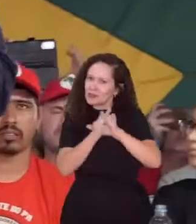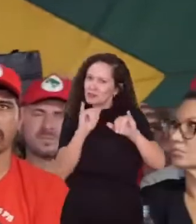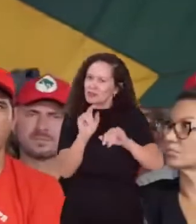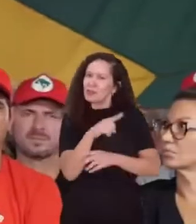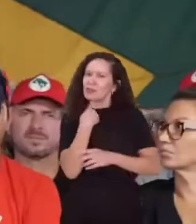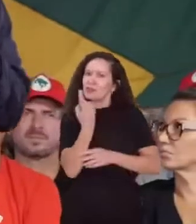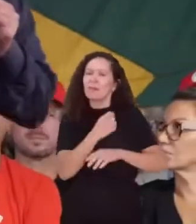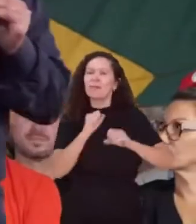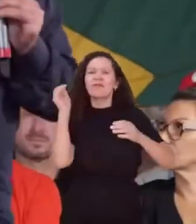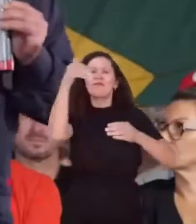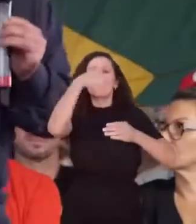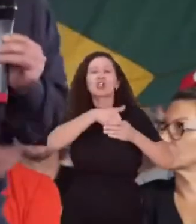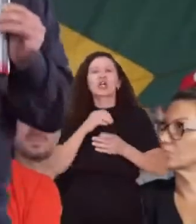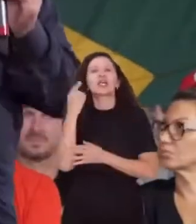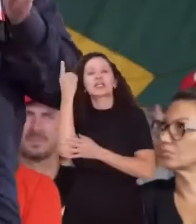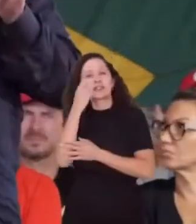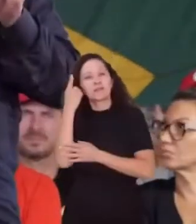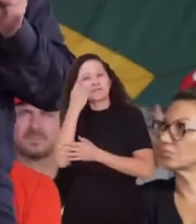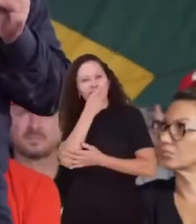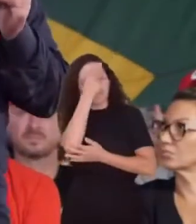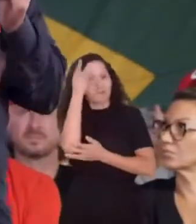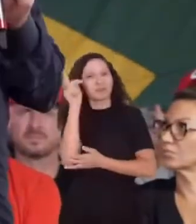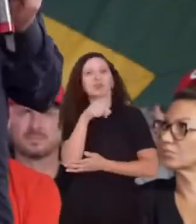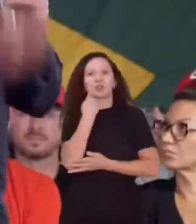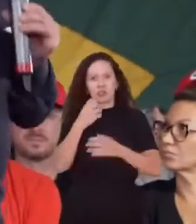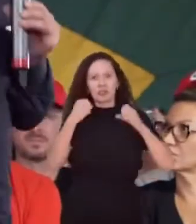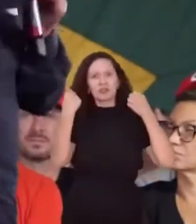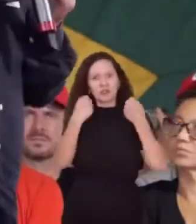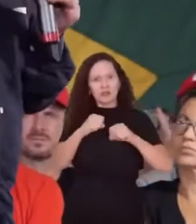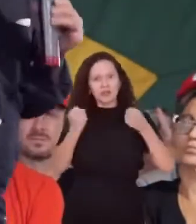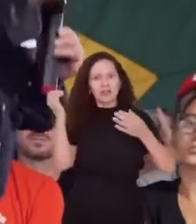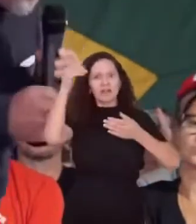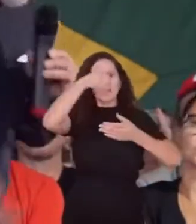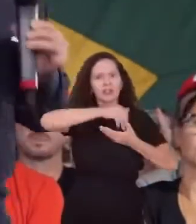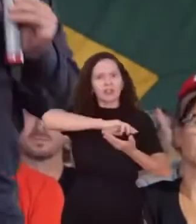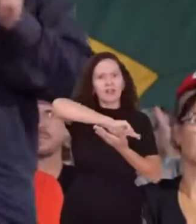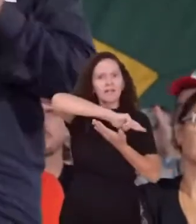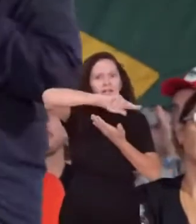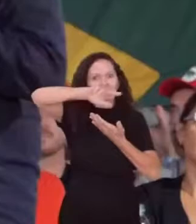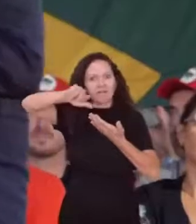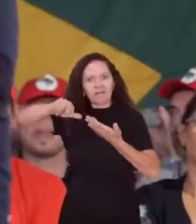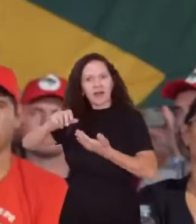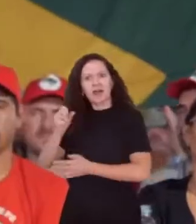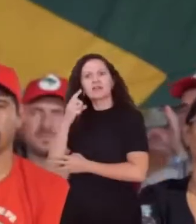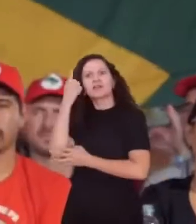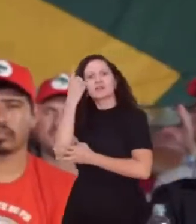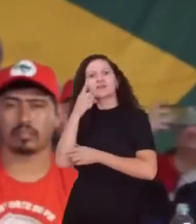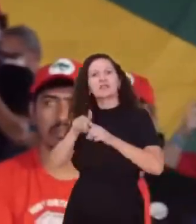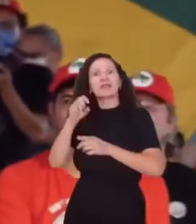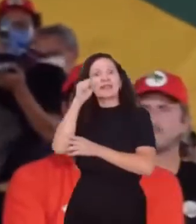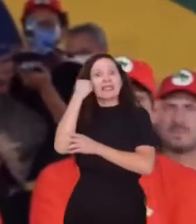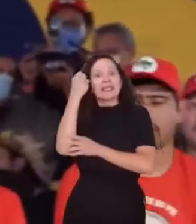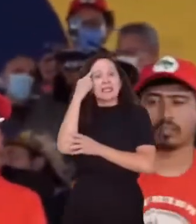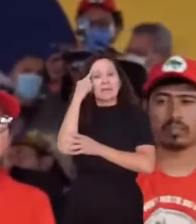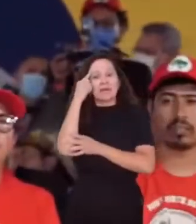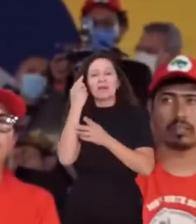gente. Nós vamos ter que eleger muitos deputados e muitos senadores que pensem igual a gente. A gente não pode votar